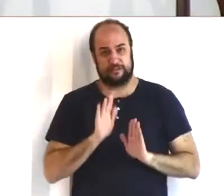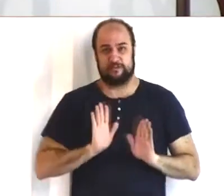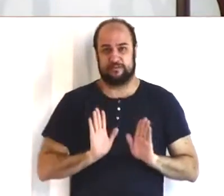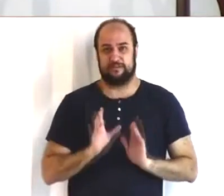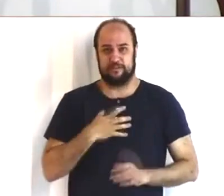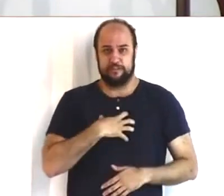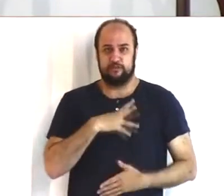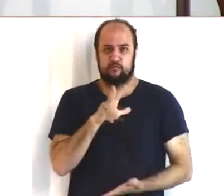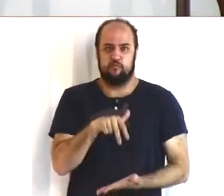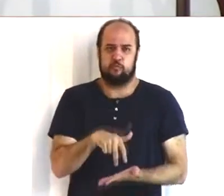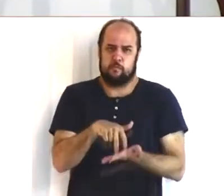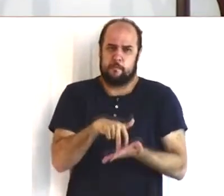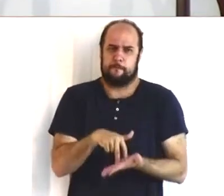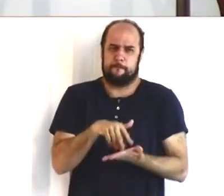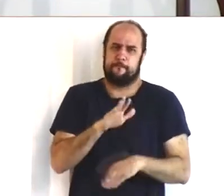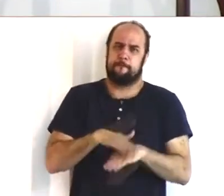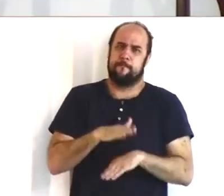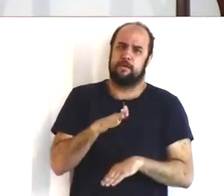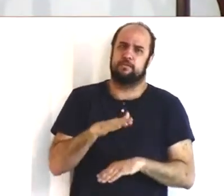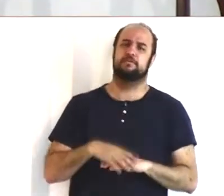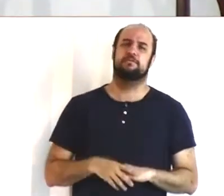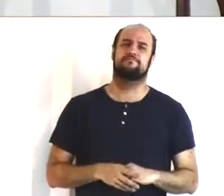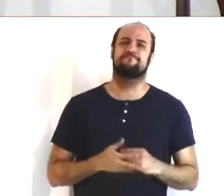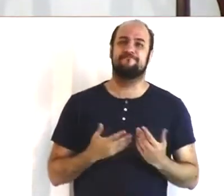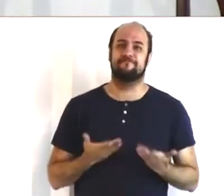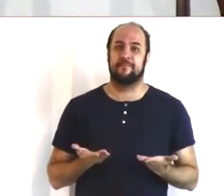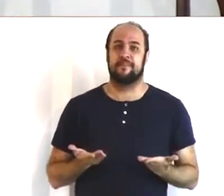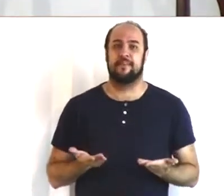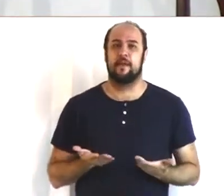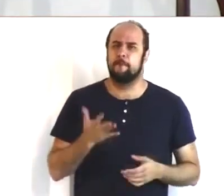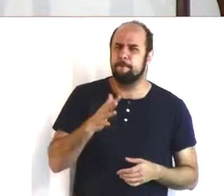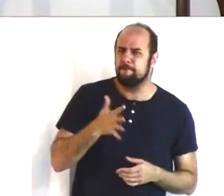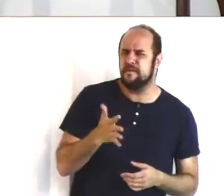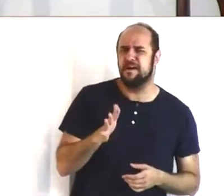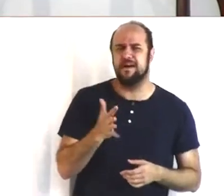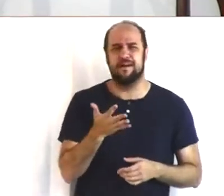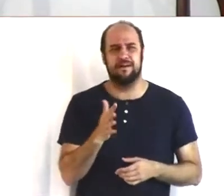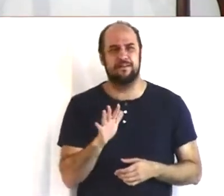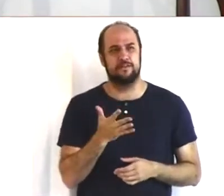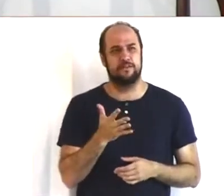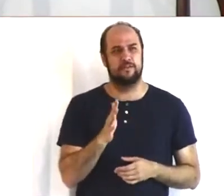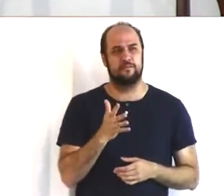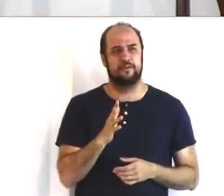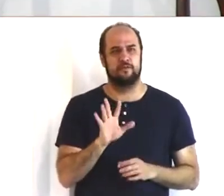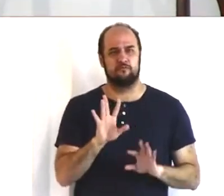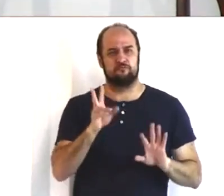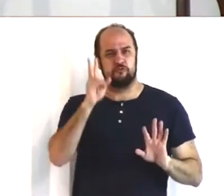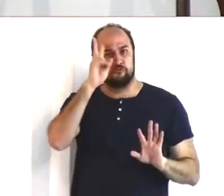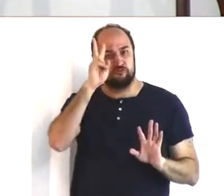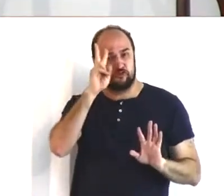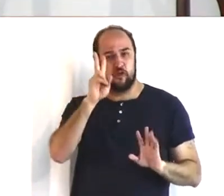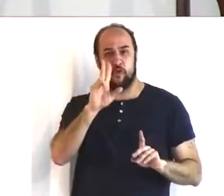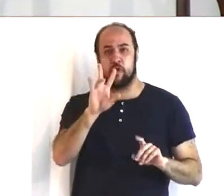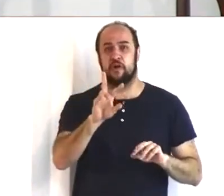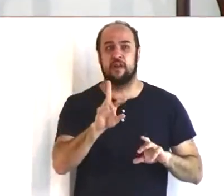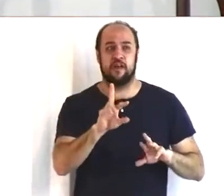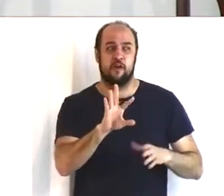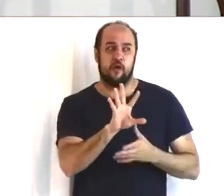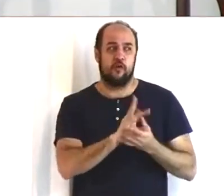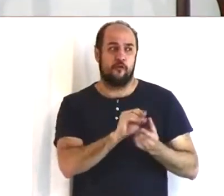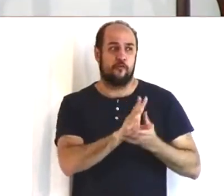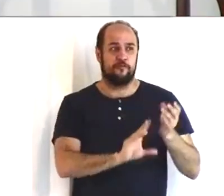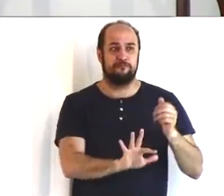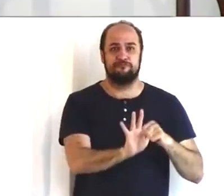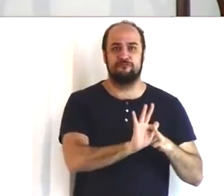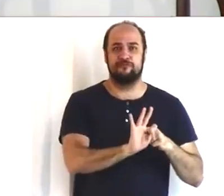estável. É isso mais ou menos, é uma pálida ilustração do que Tiago queria dizer. Tiago